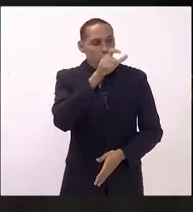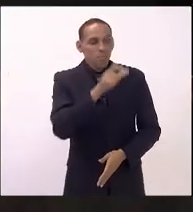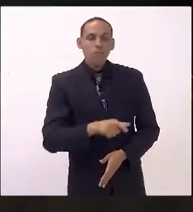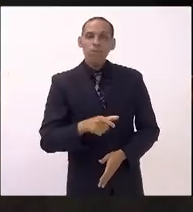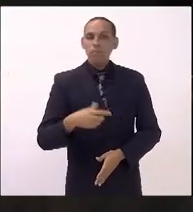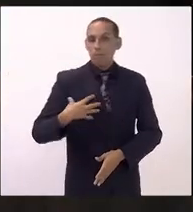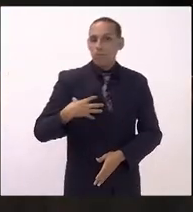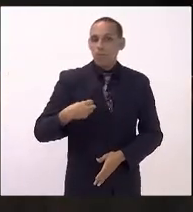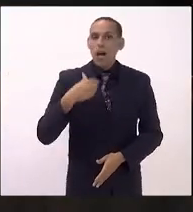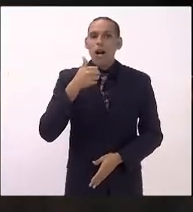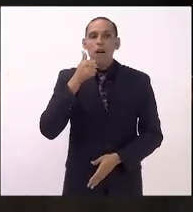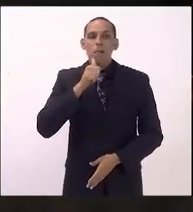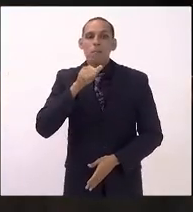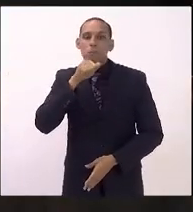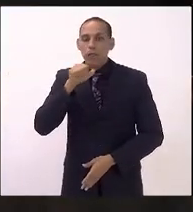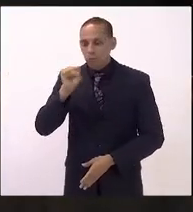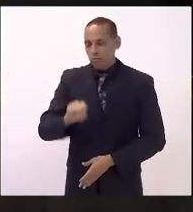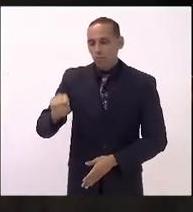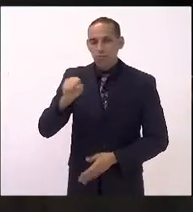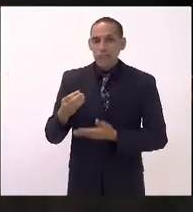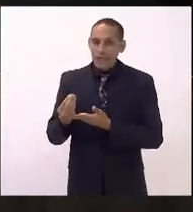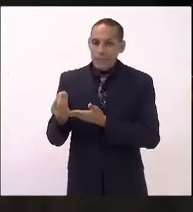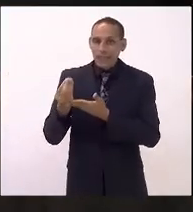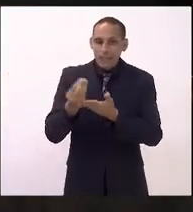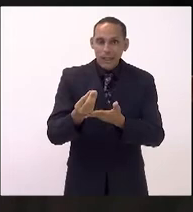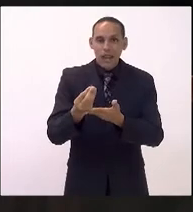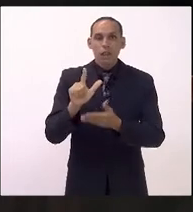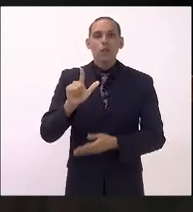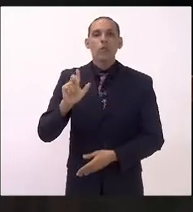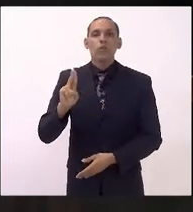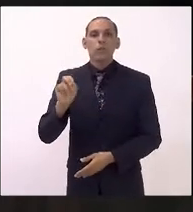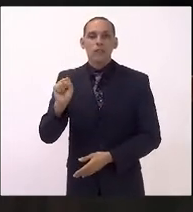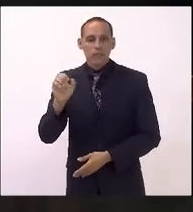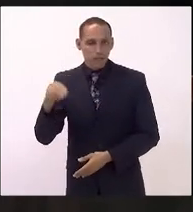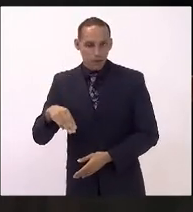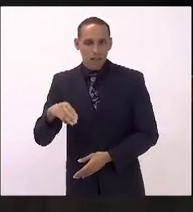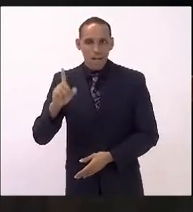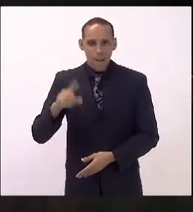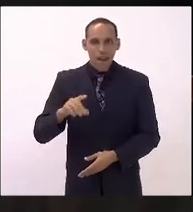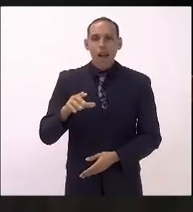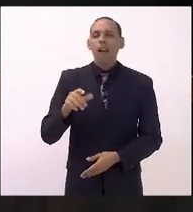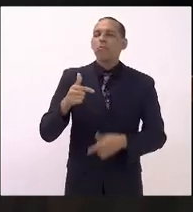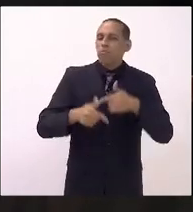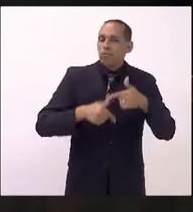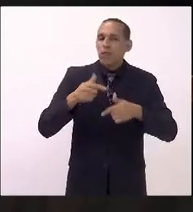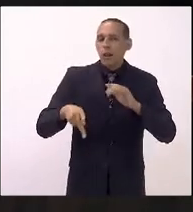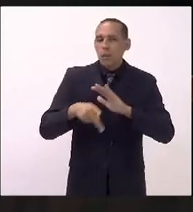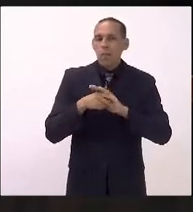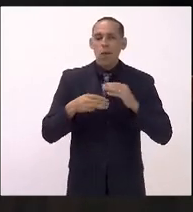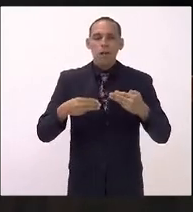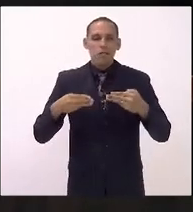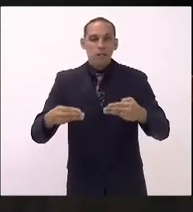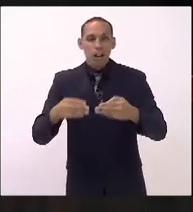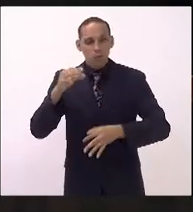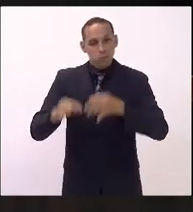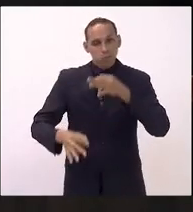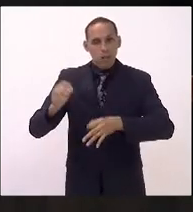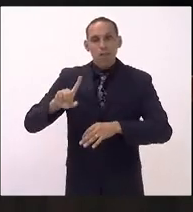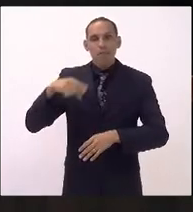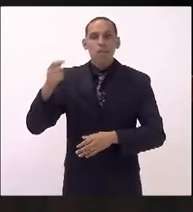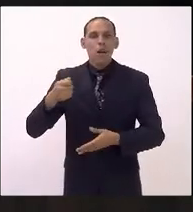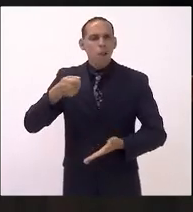entregue ao Serviço de Assistência ao Menor, o SAM, ligado ao Ministério da Justiça, que após o golpe militar